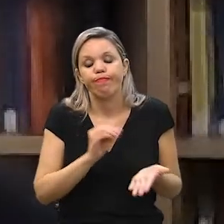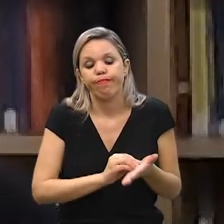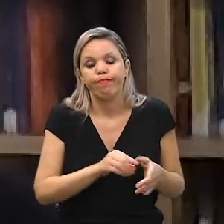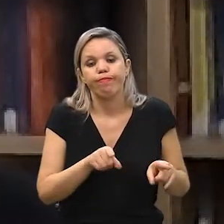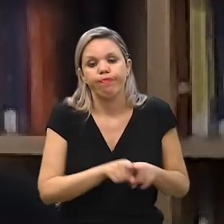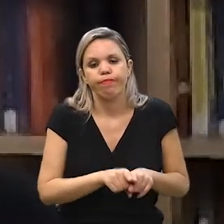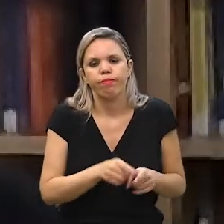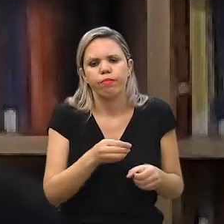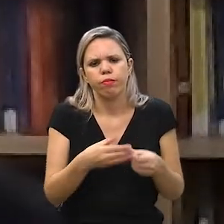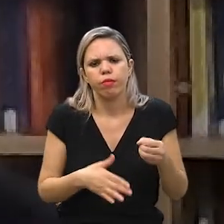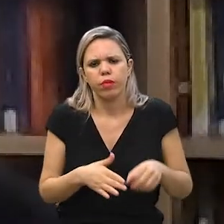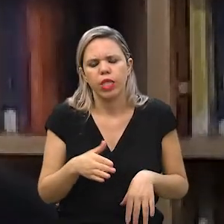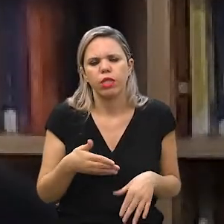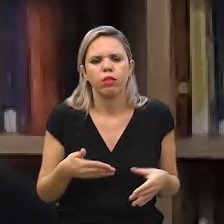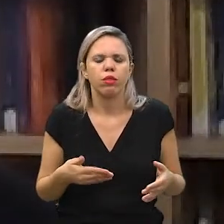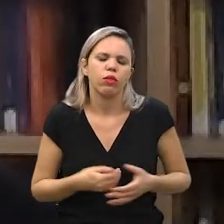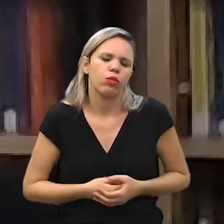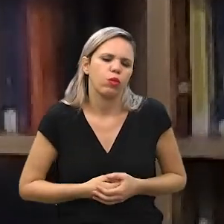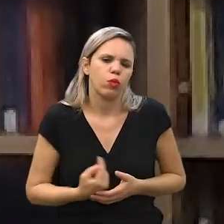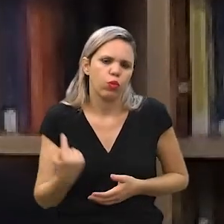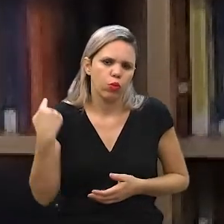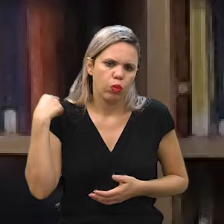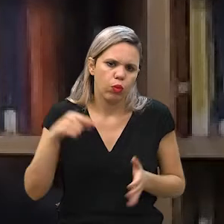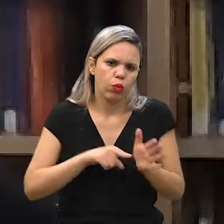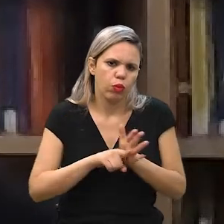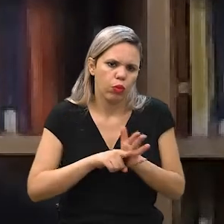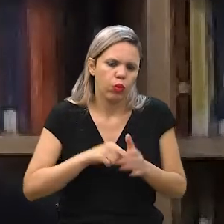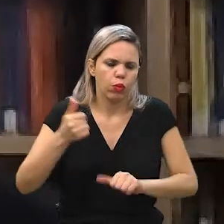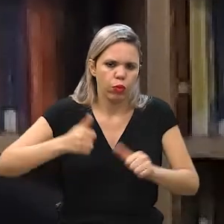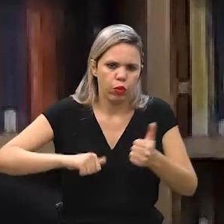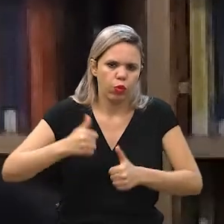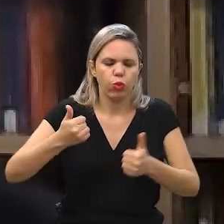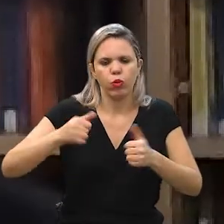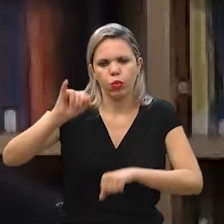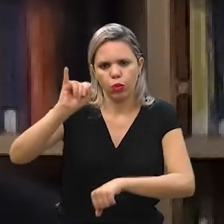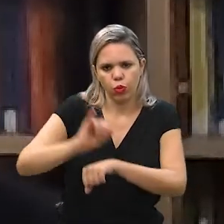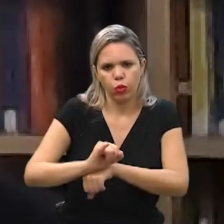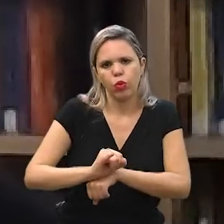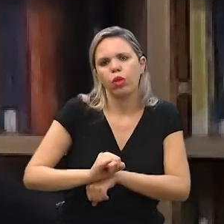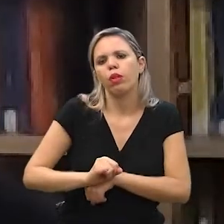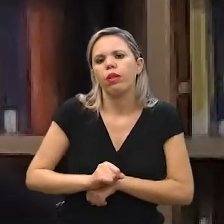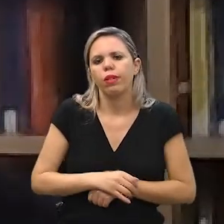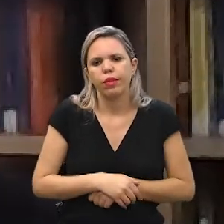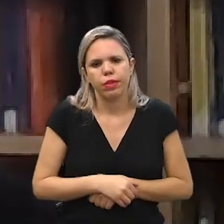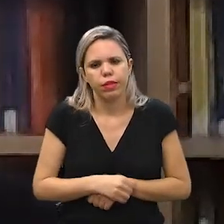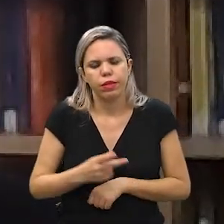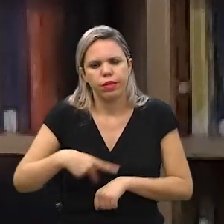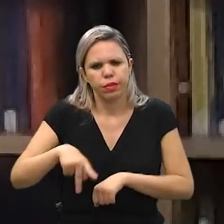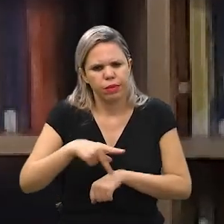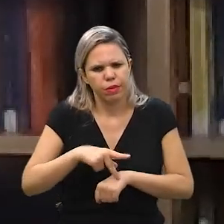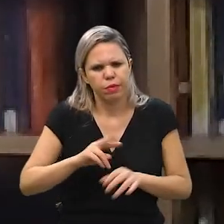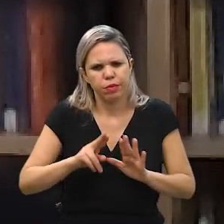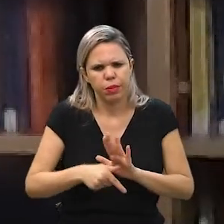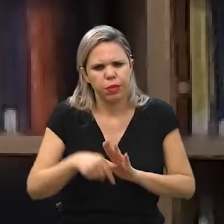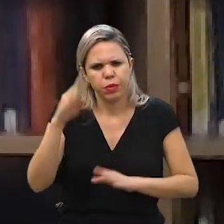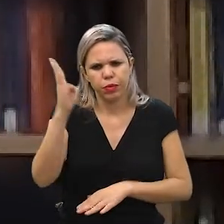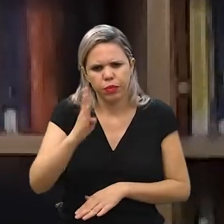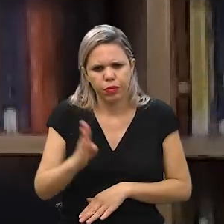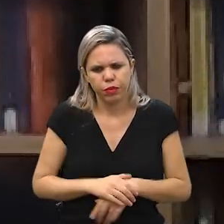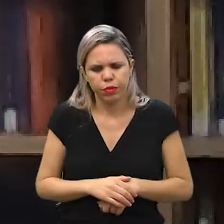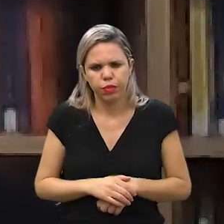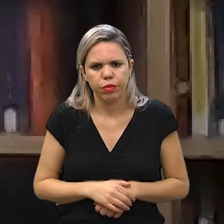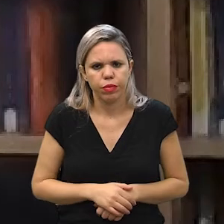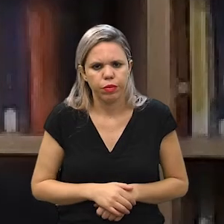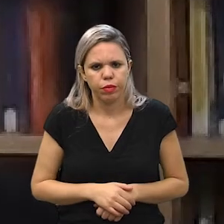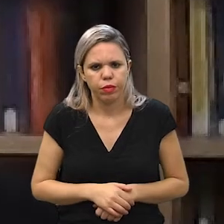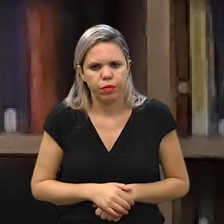aí no último PISA, né, que foi essa avaliação internacional da OCDE, dos países da OCDE, o Brasil ficou